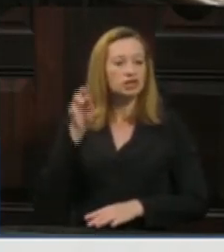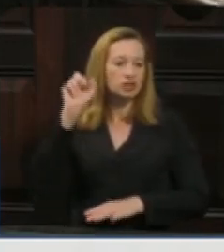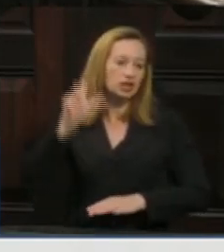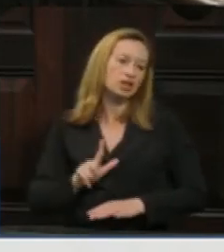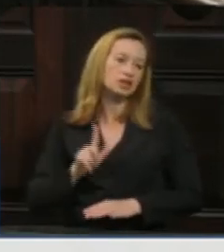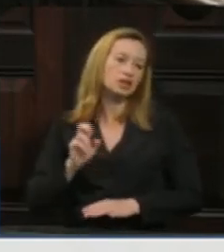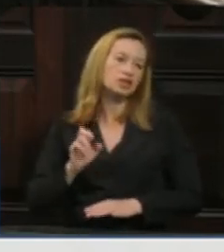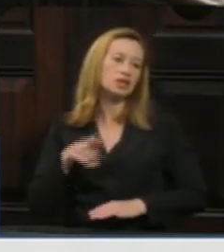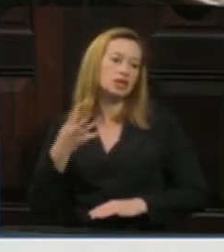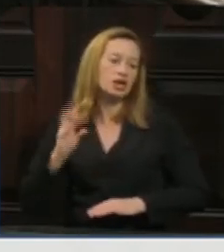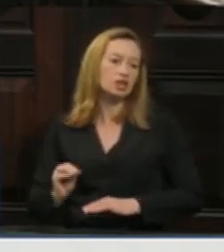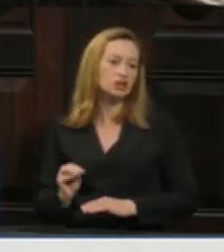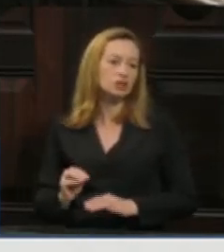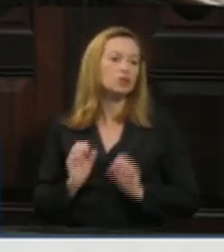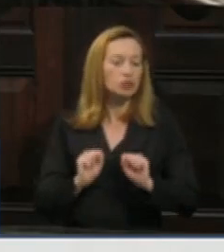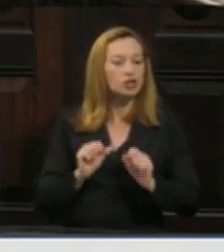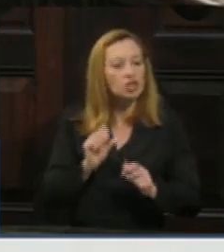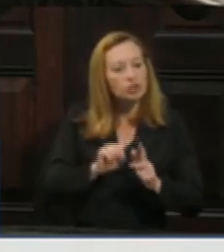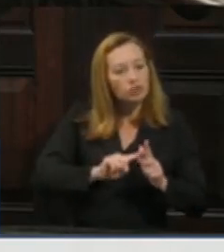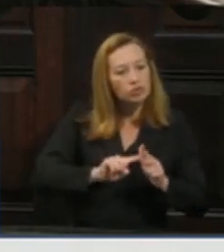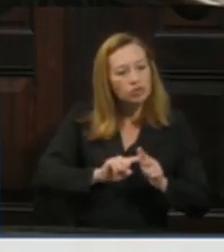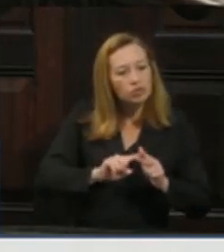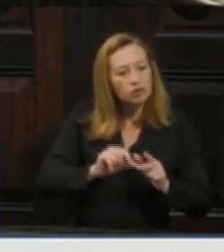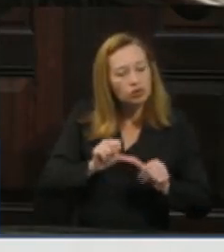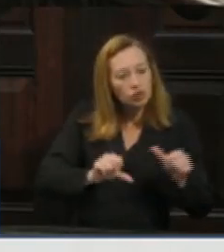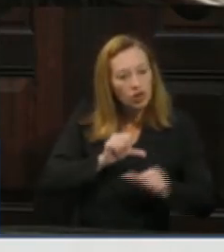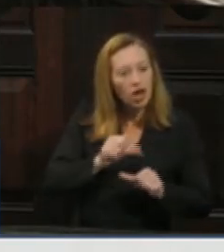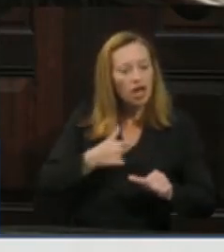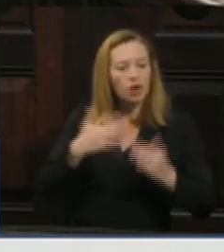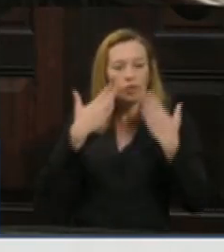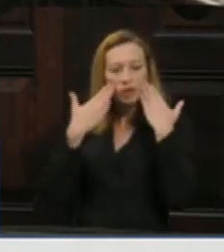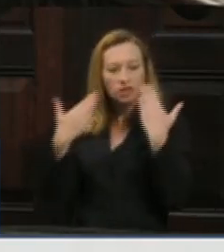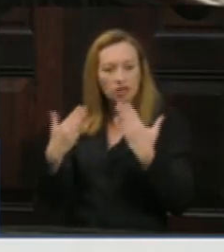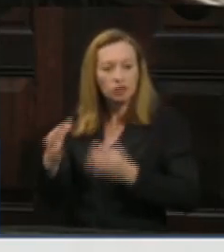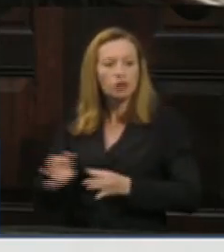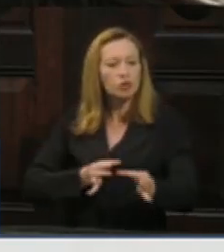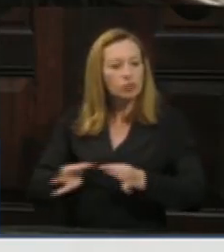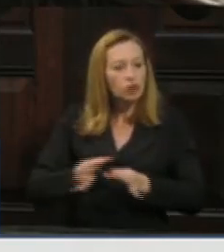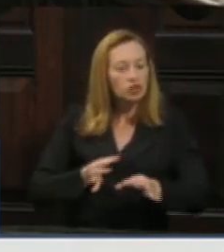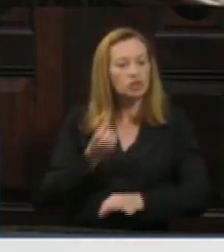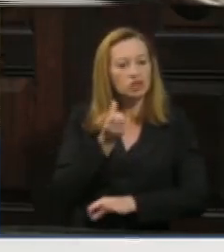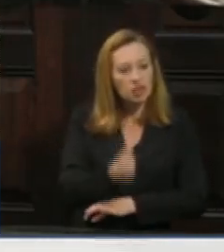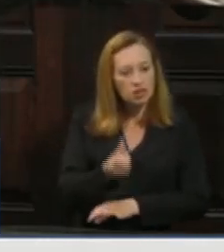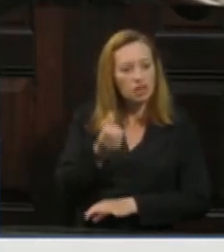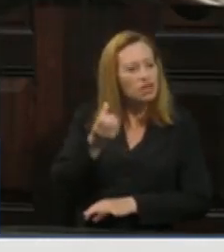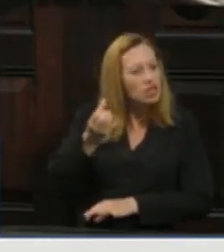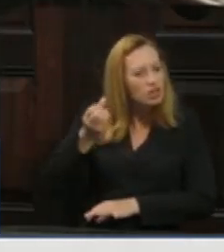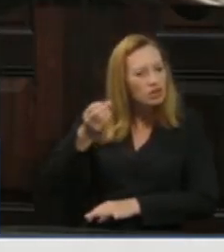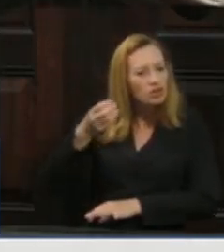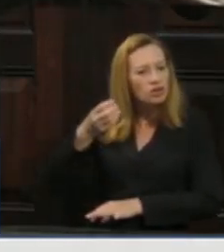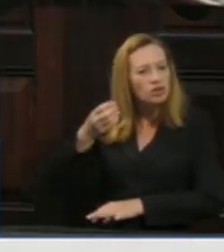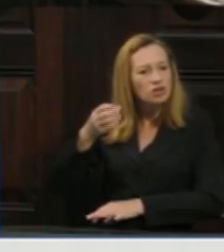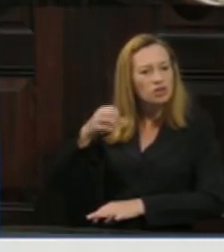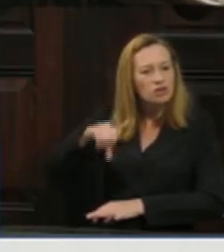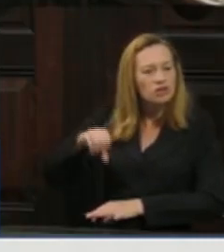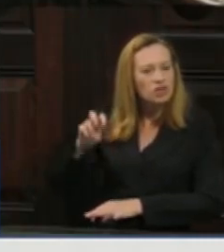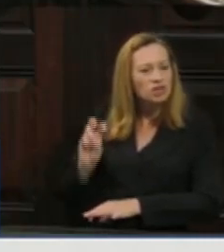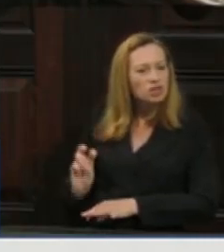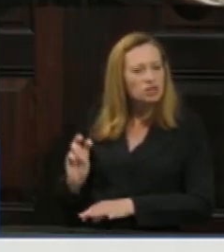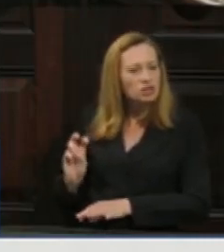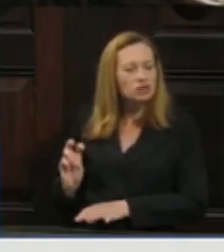senhor presidente. Com relação à mesma questão levantada pelo deputado Luiz Paulo, Eu quero primeiro elogiar a iniciativa